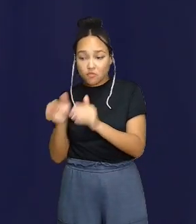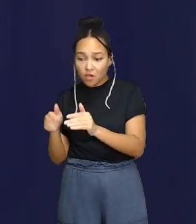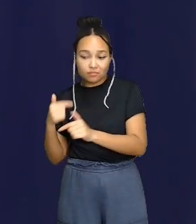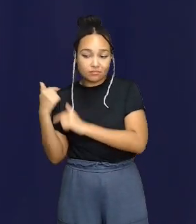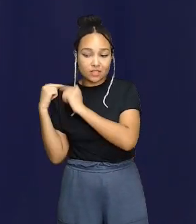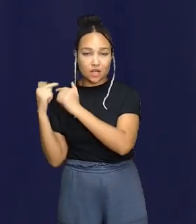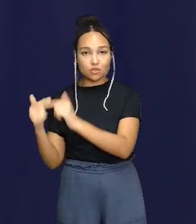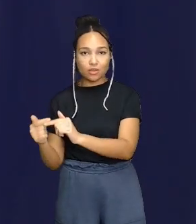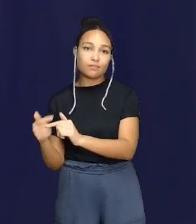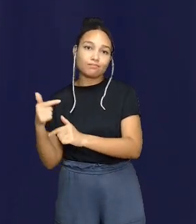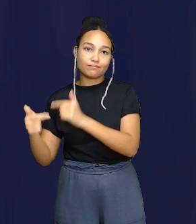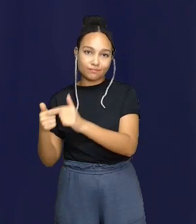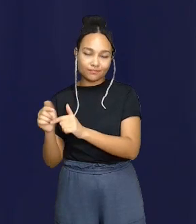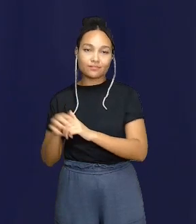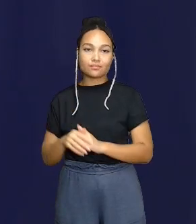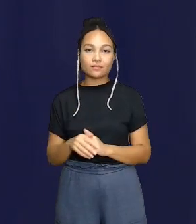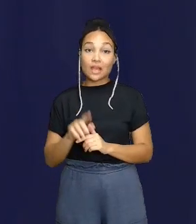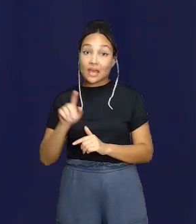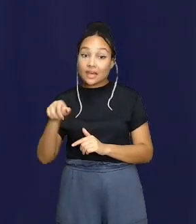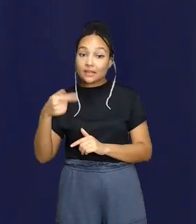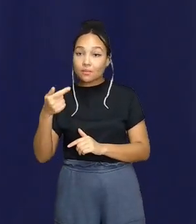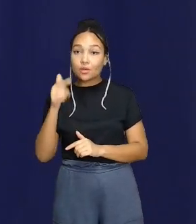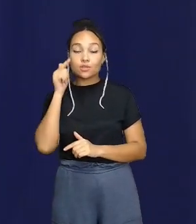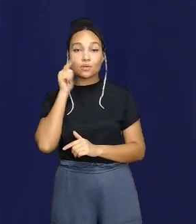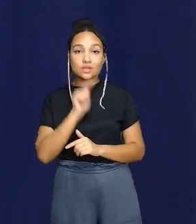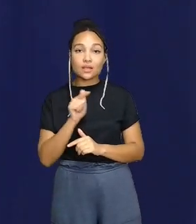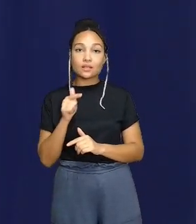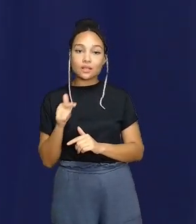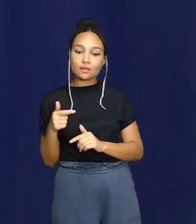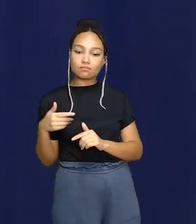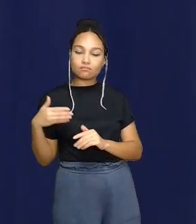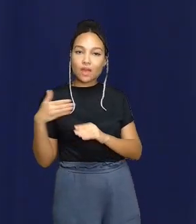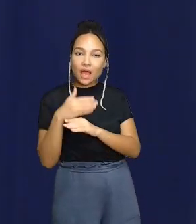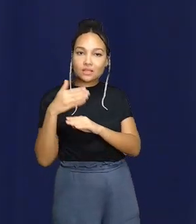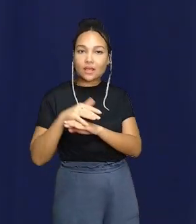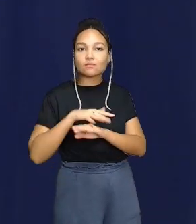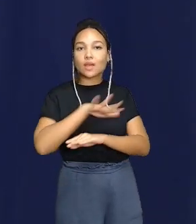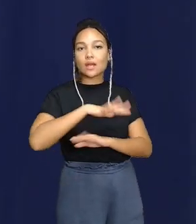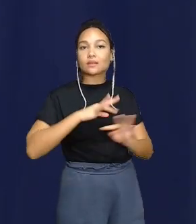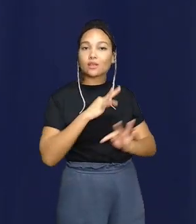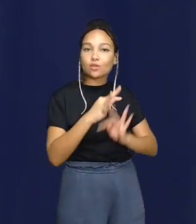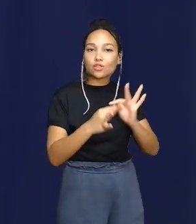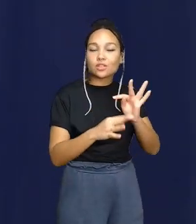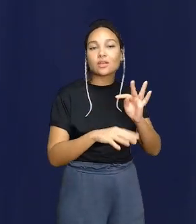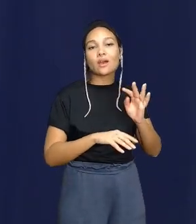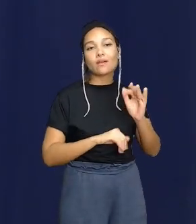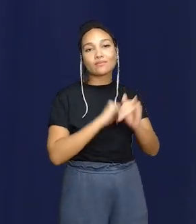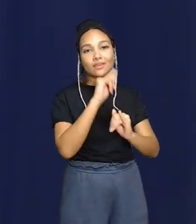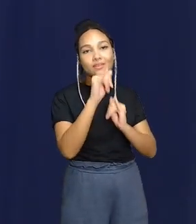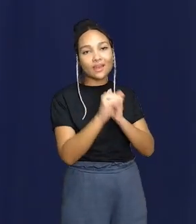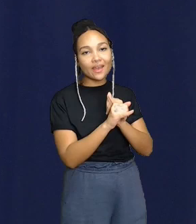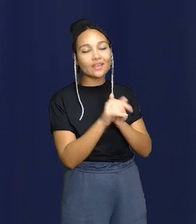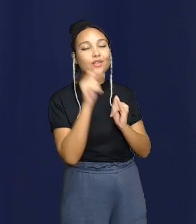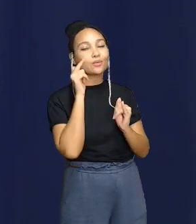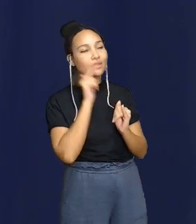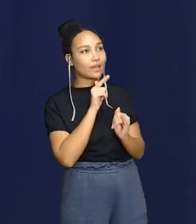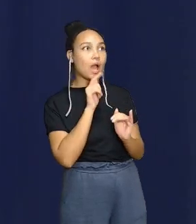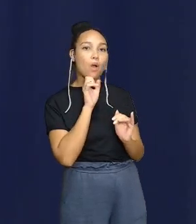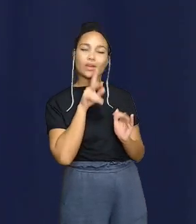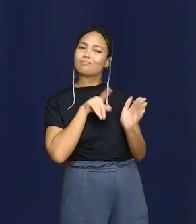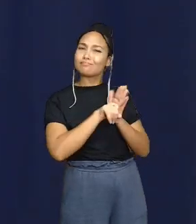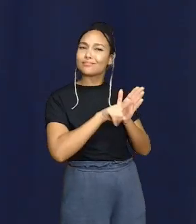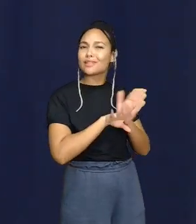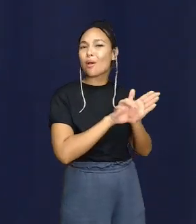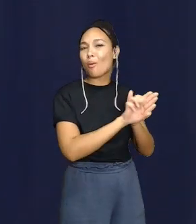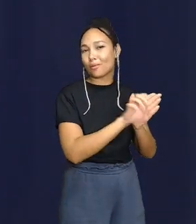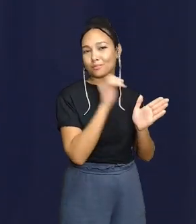depois a gente começa a ter o acesso à tecnologia, à internet, e aí eu já começo, não, peraí, vou pesquisar. Mas